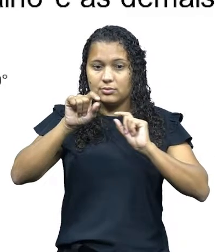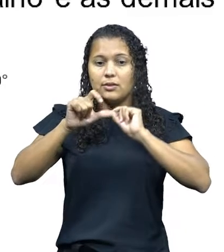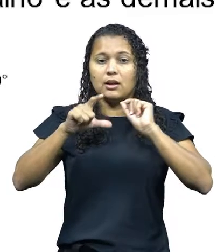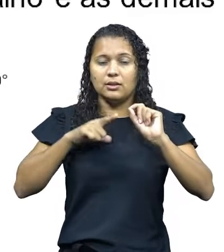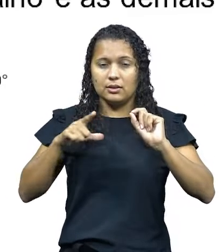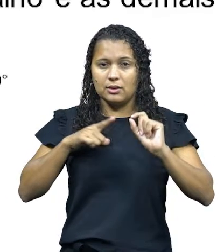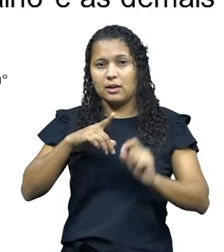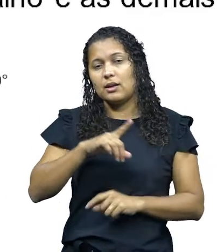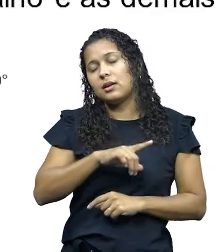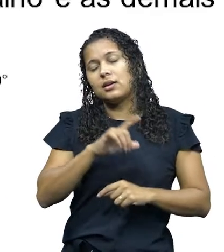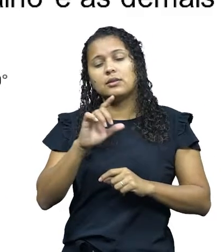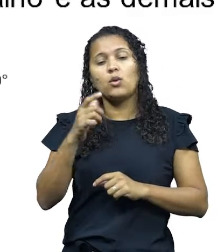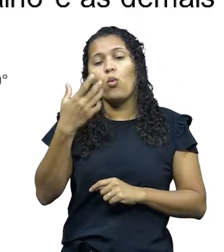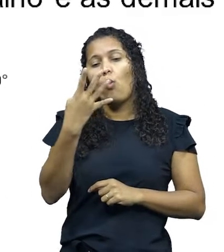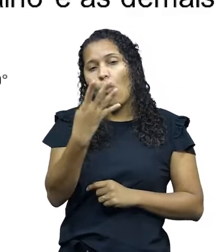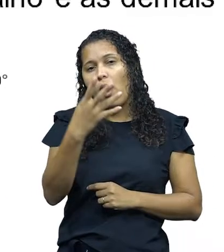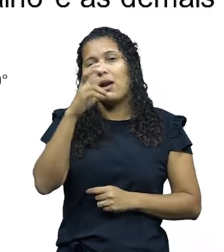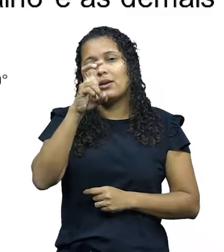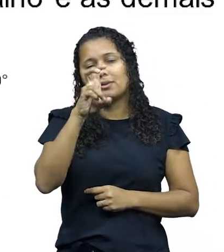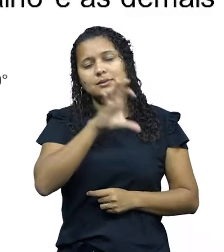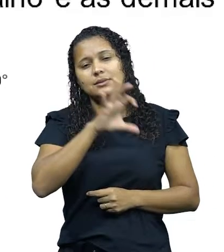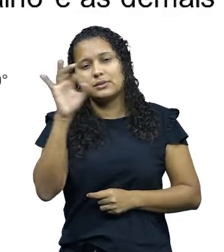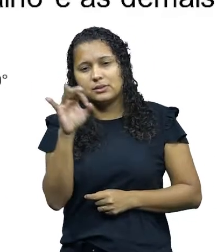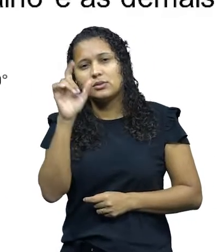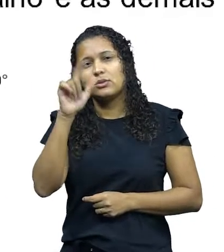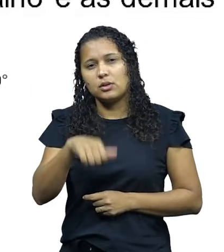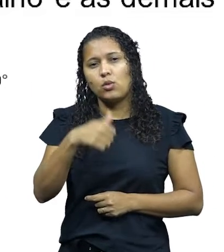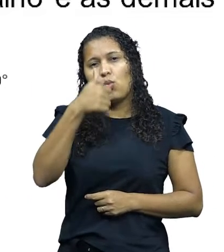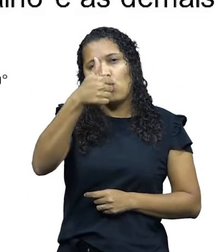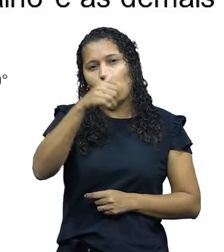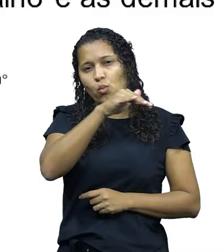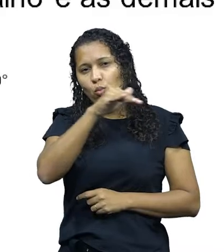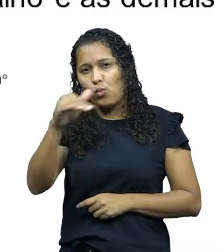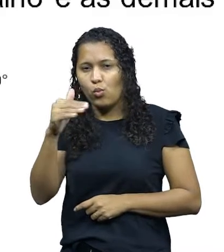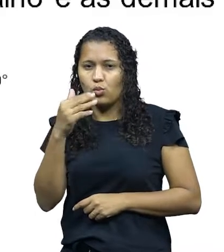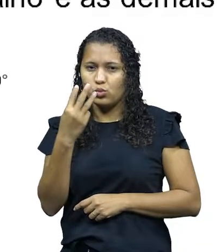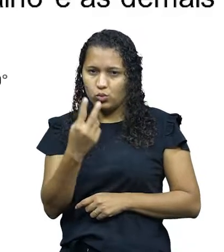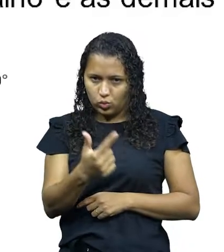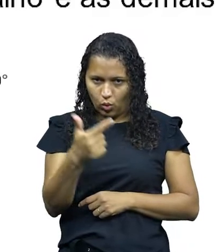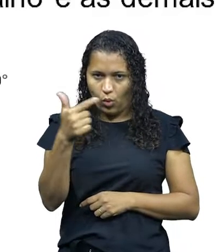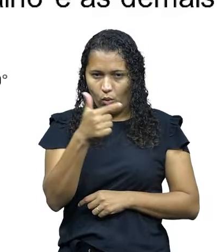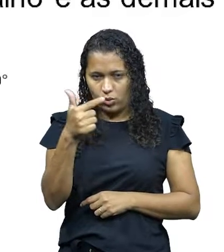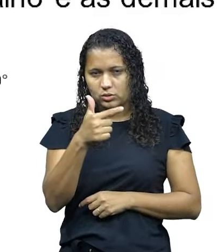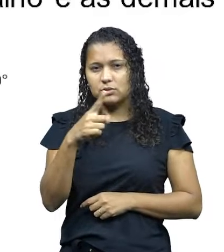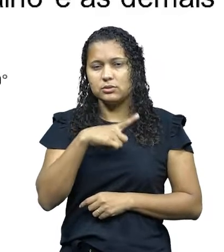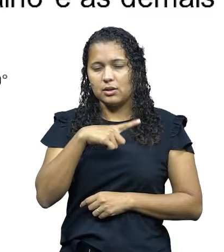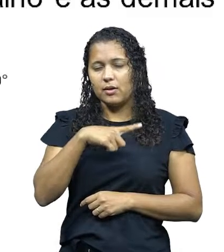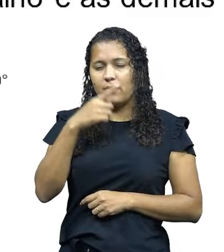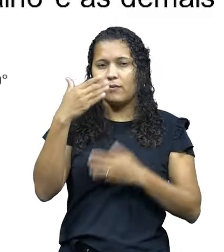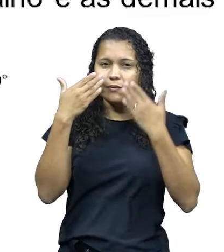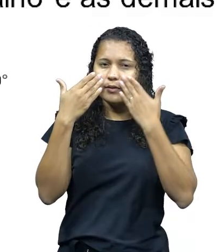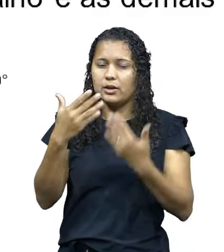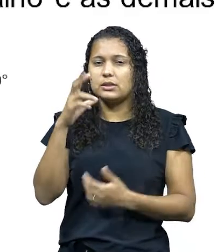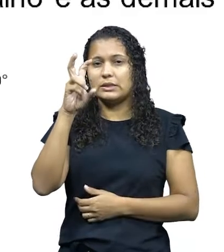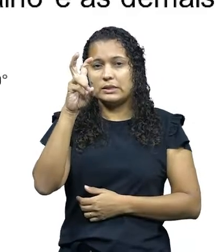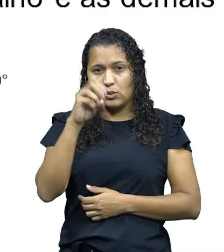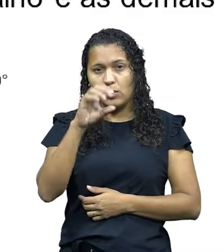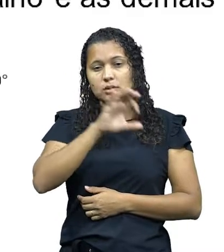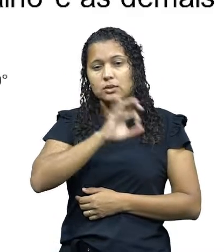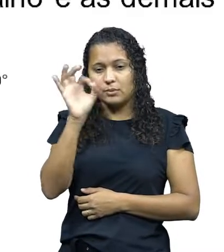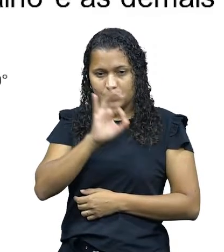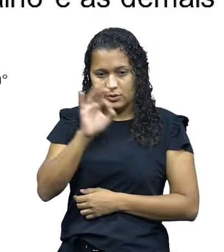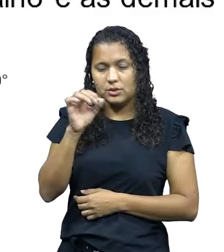lateral de 45 graus, que equivale a 1/2 da face frontal, ou seja, 50%, ela